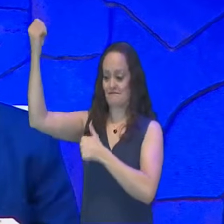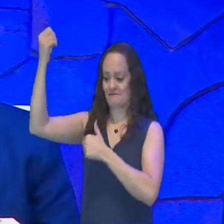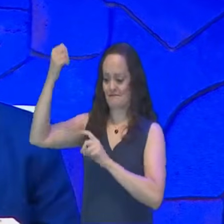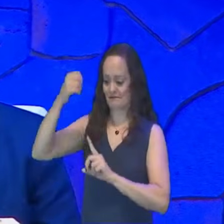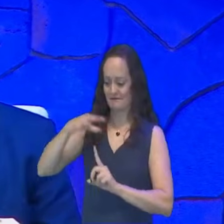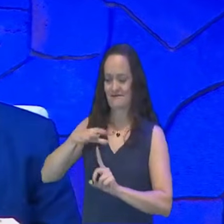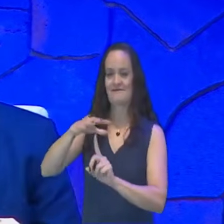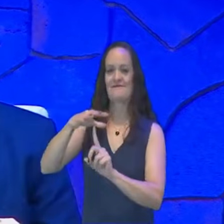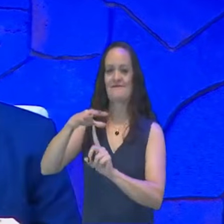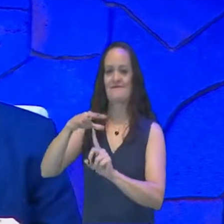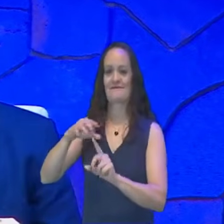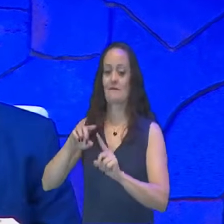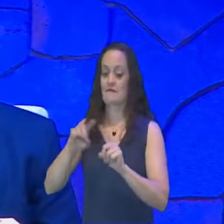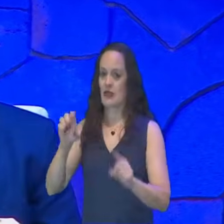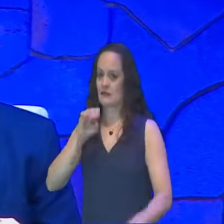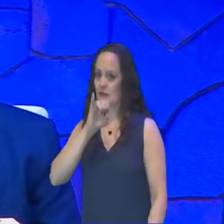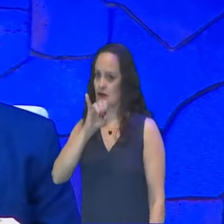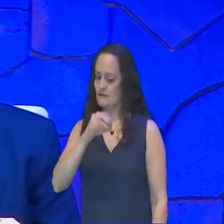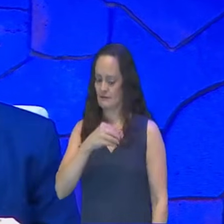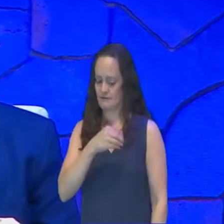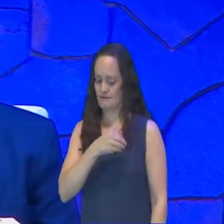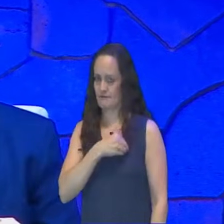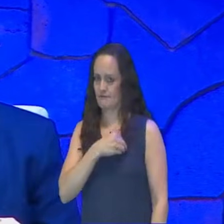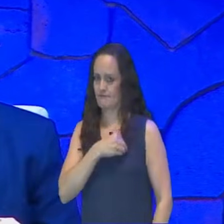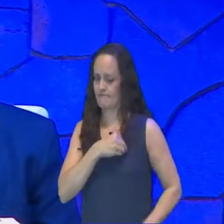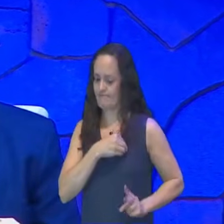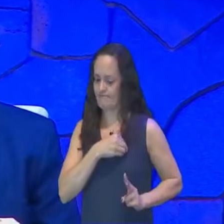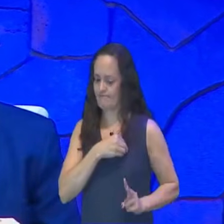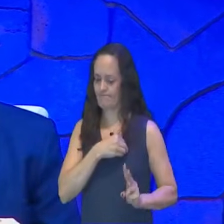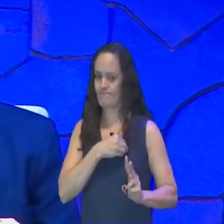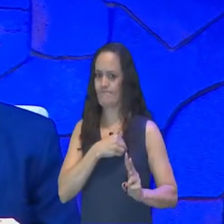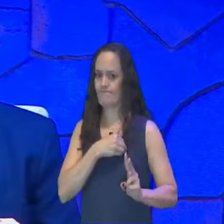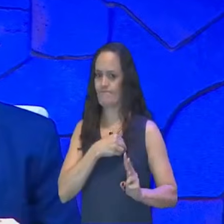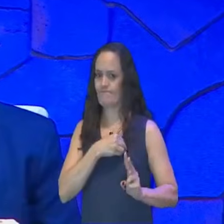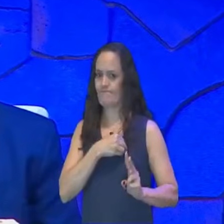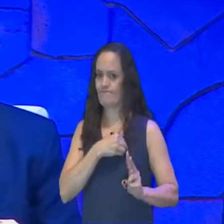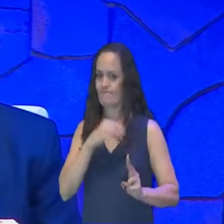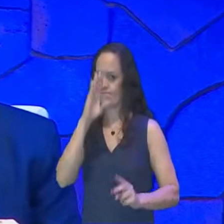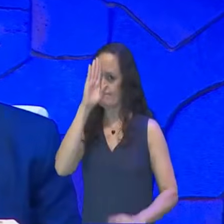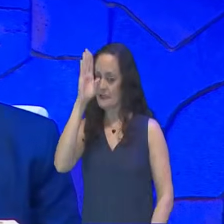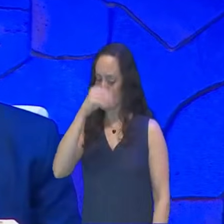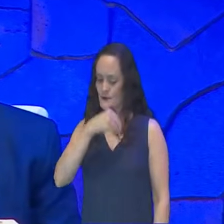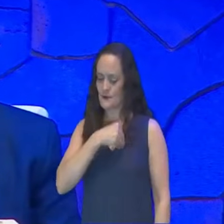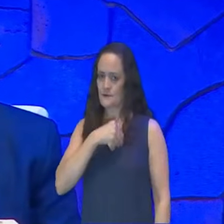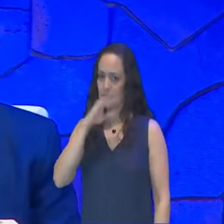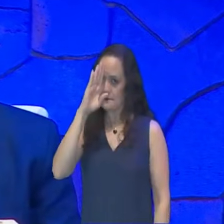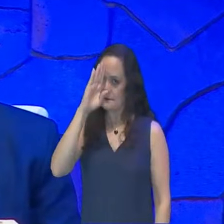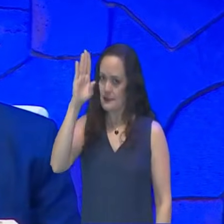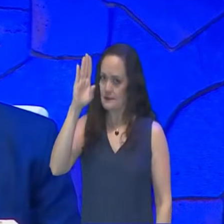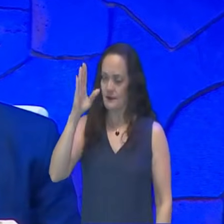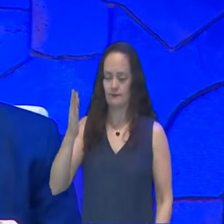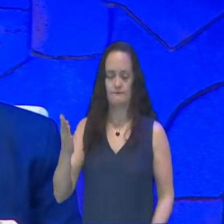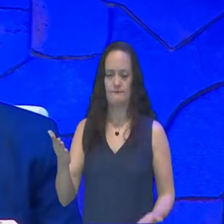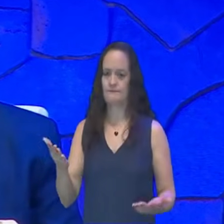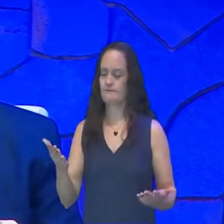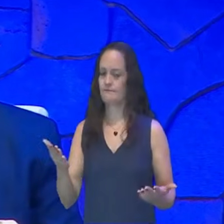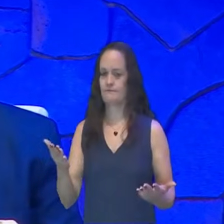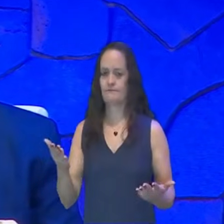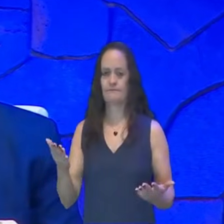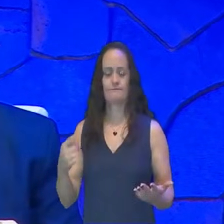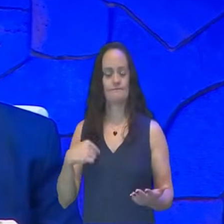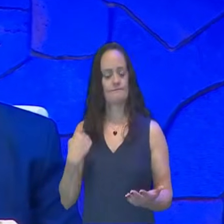Mas enquanto o pecado tomar conta de nossos corações, nós